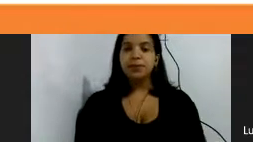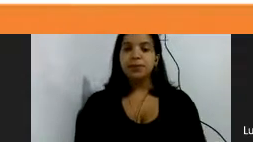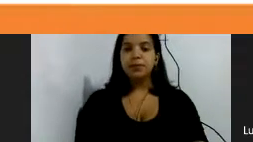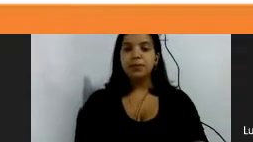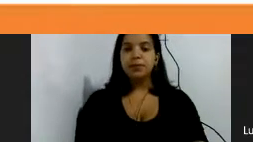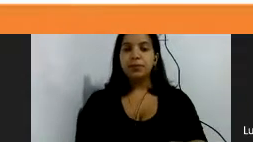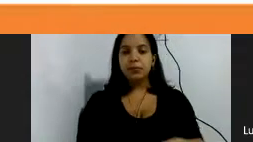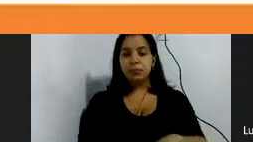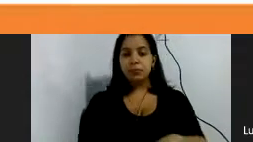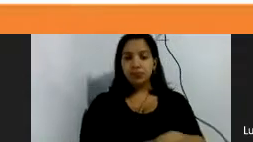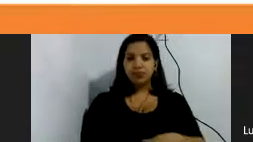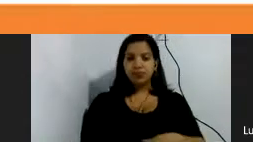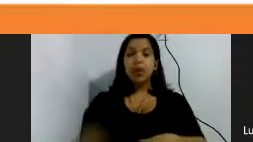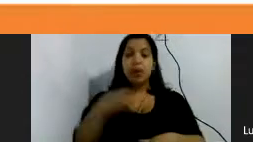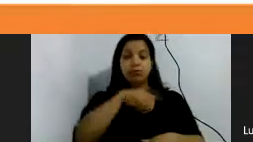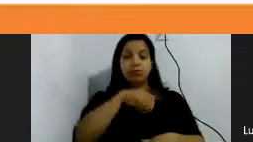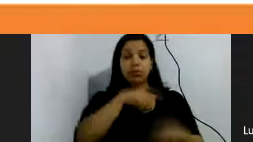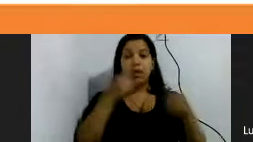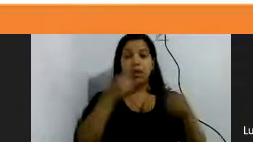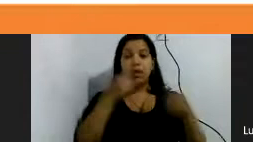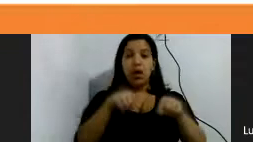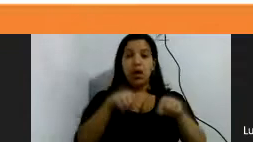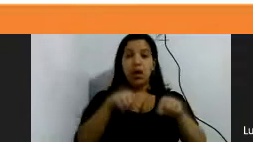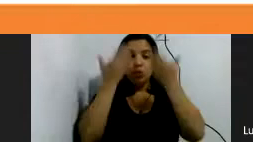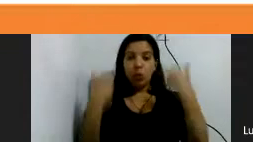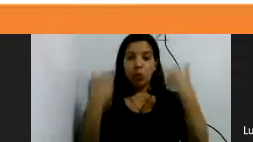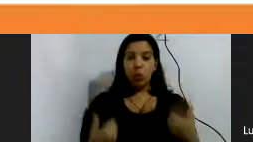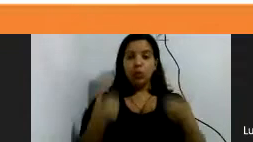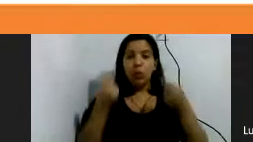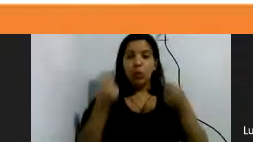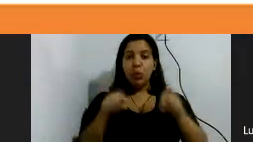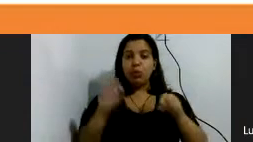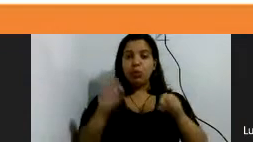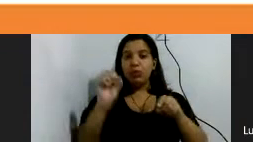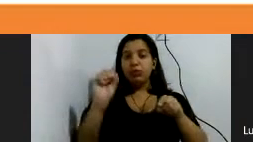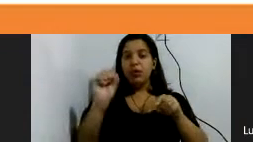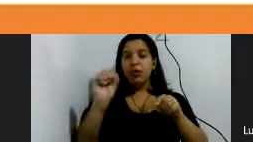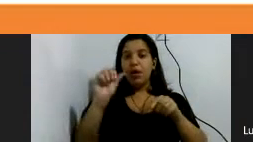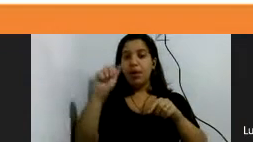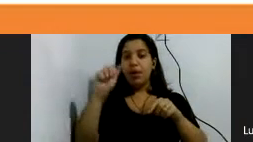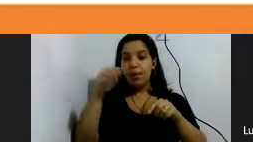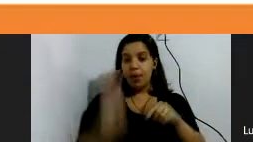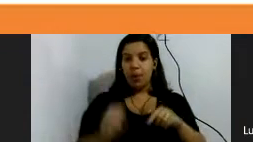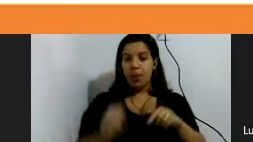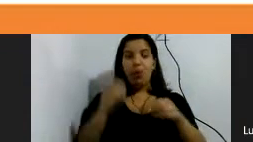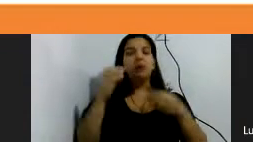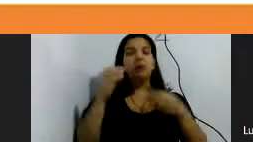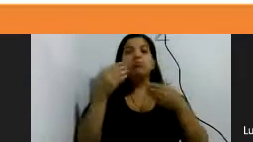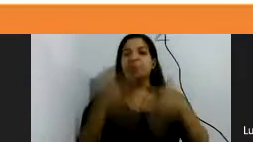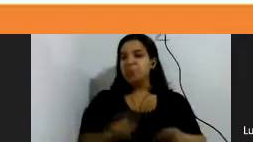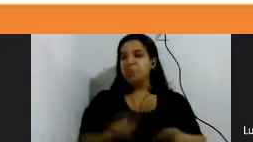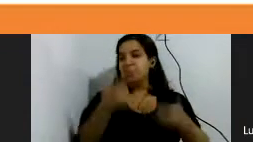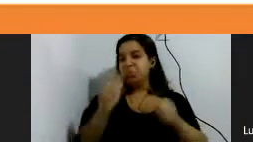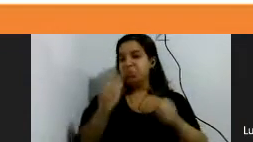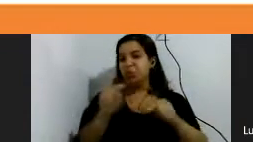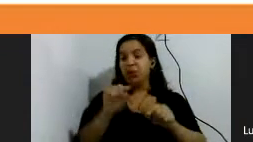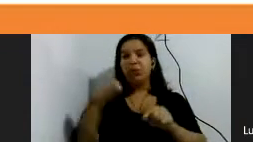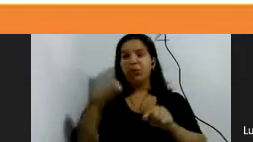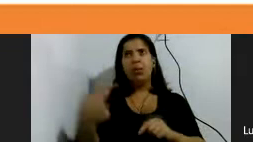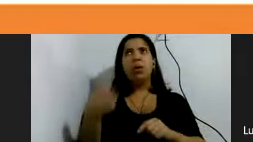Então, a gente tem anticorpos contra o sistema BO. Então, eles são ausentes no nascimento. A partir